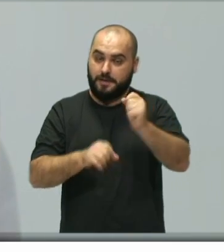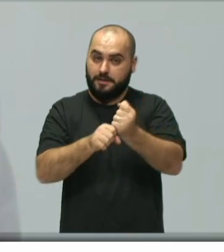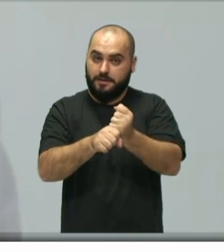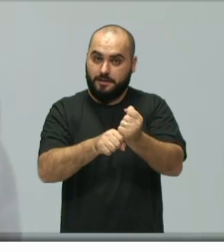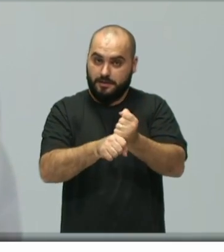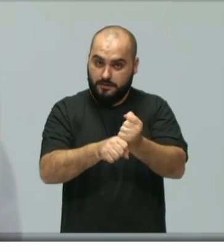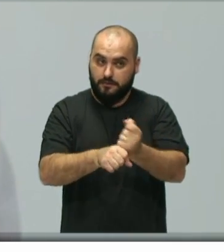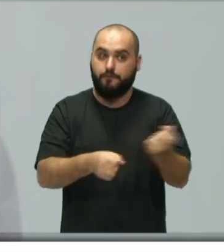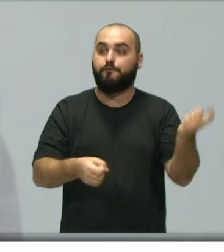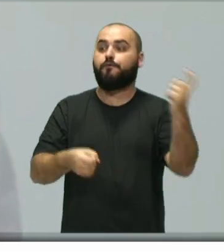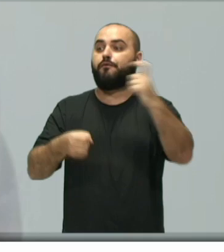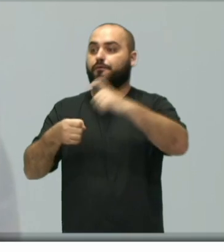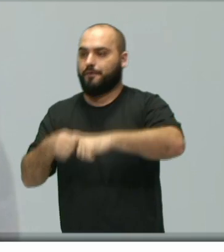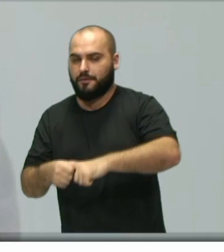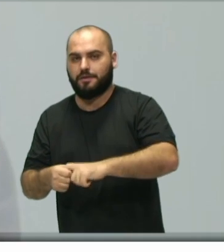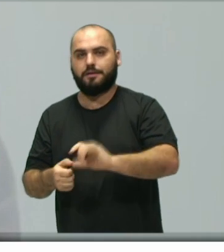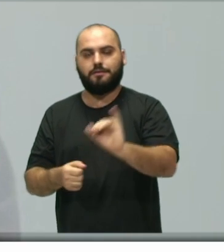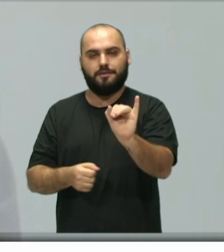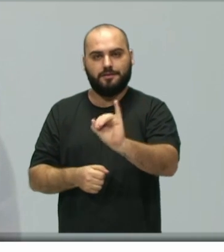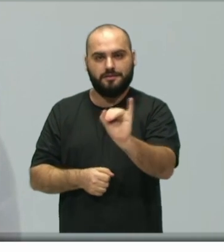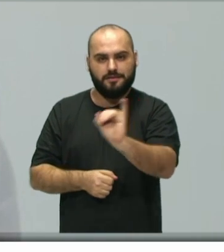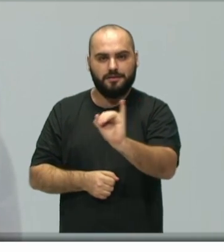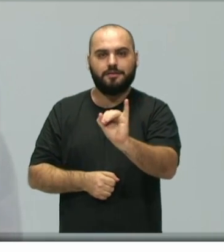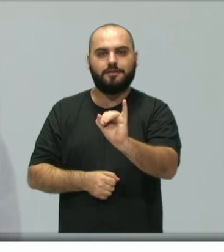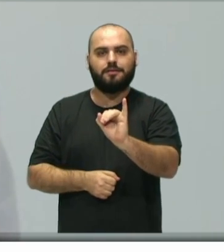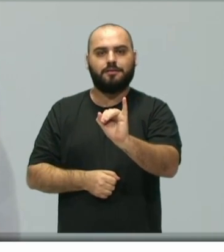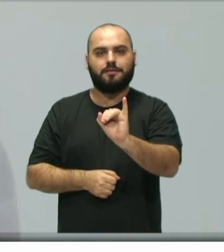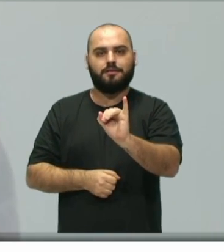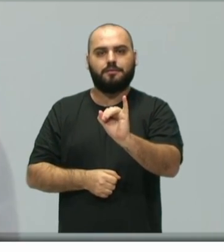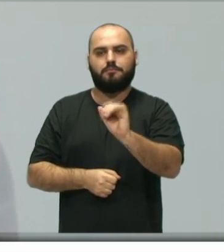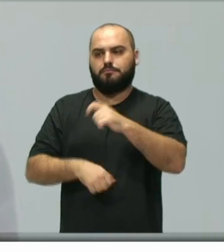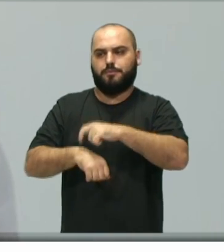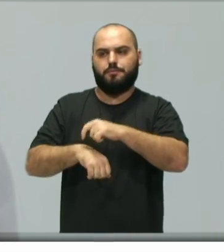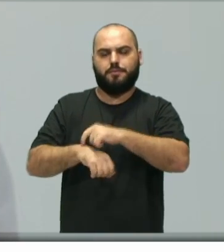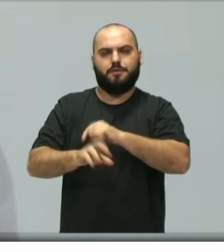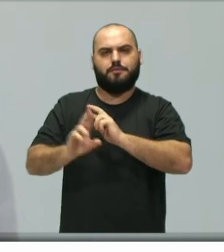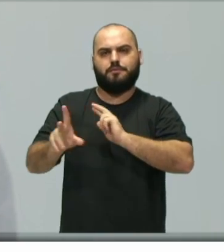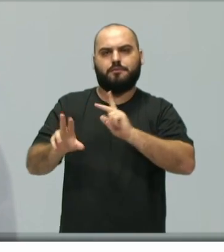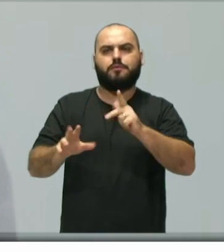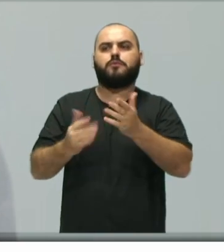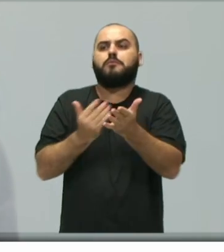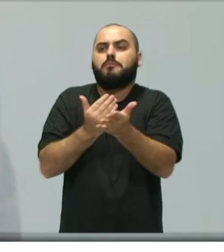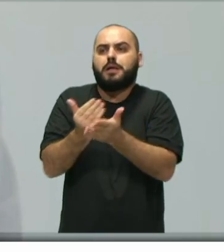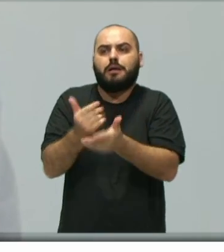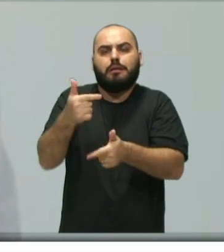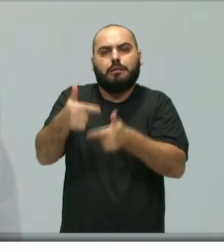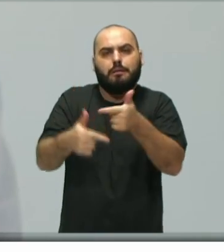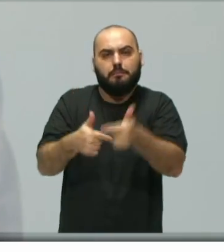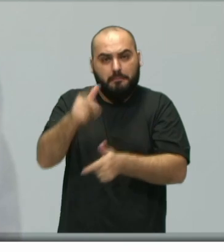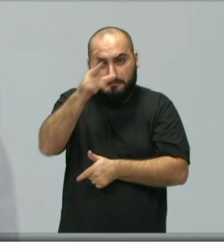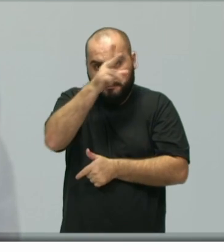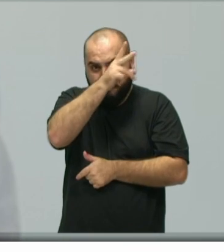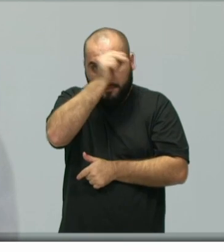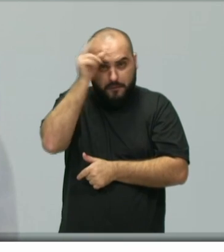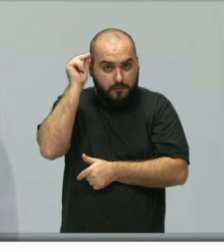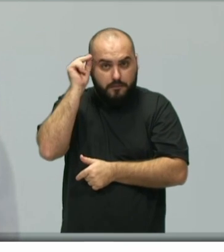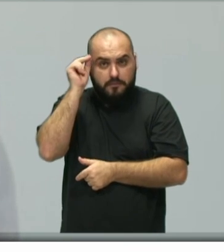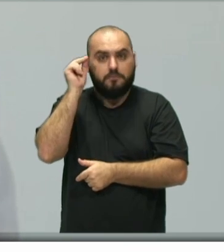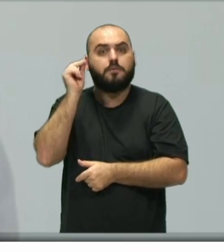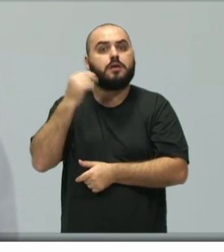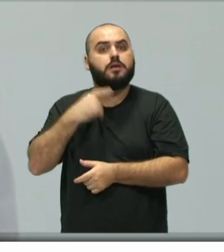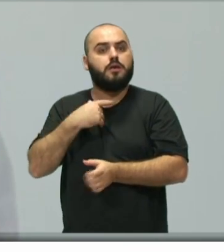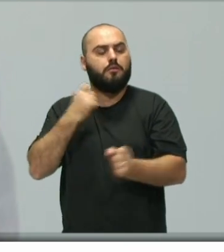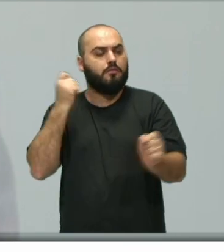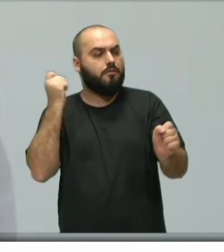para Itajaí, então, num outro momento, comecei a trabalhar na prefeitura, e foi um reencontro,